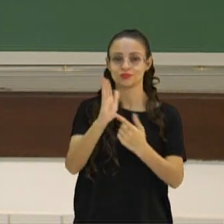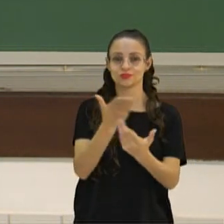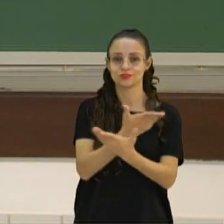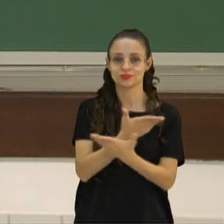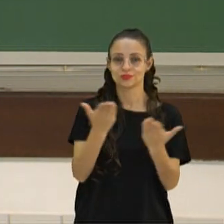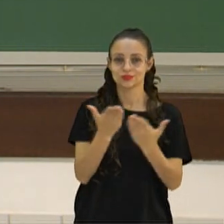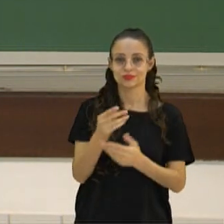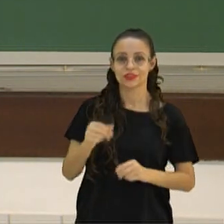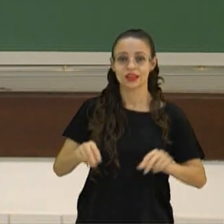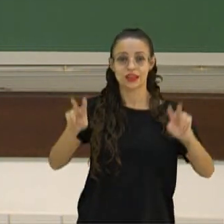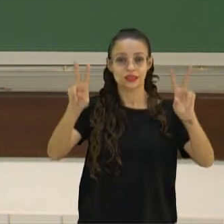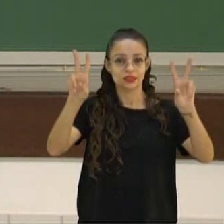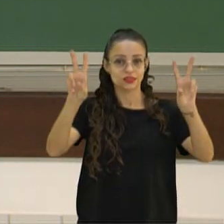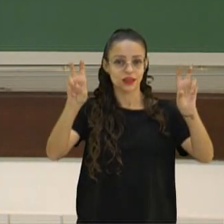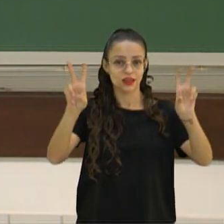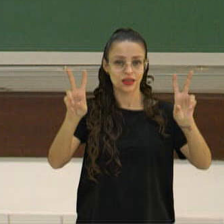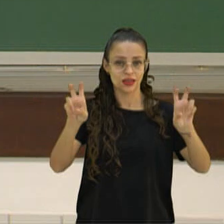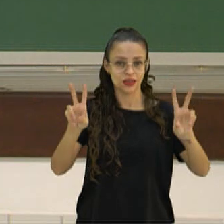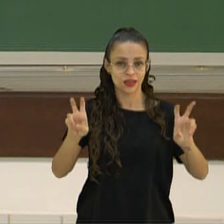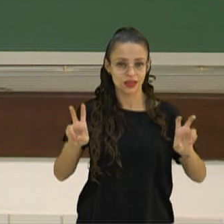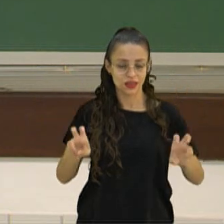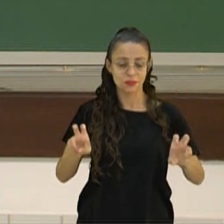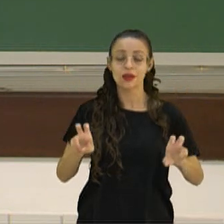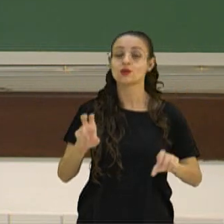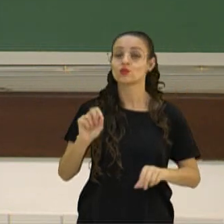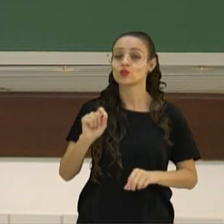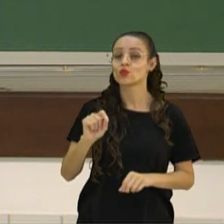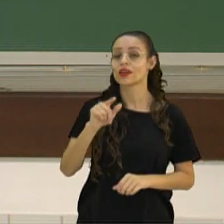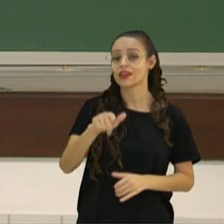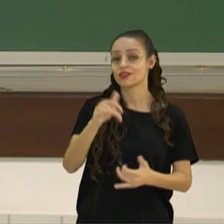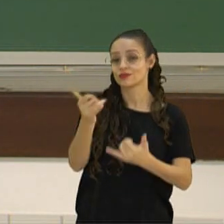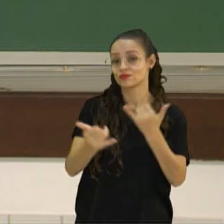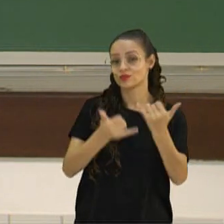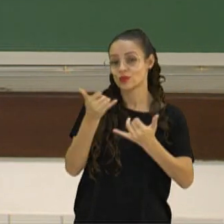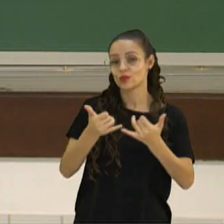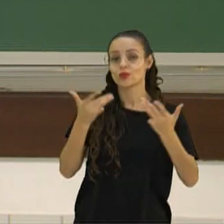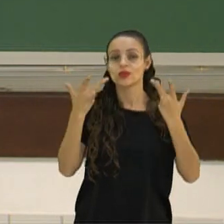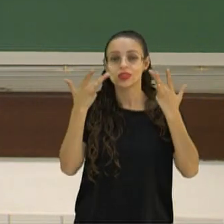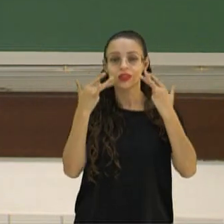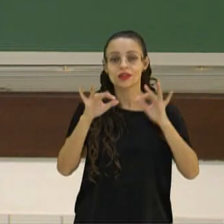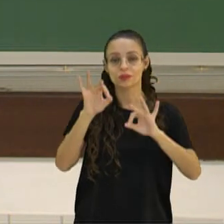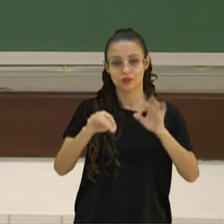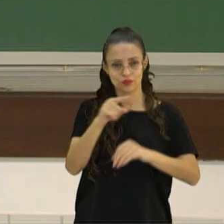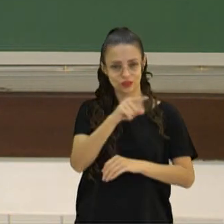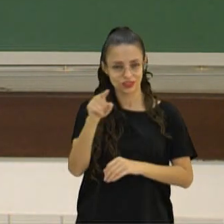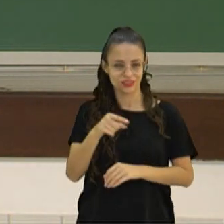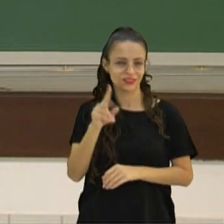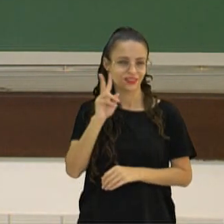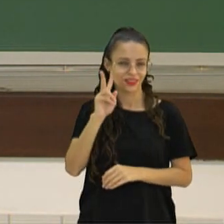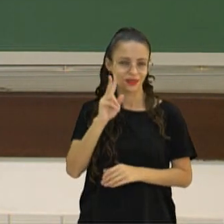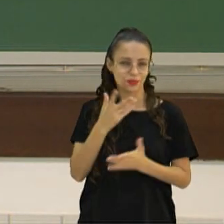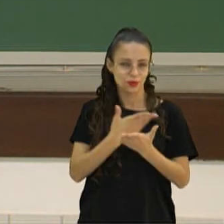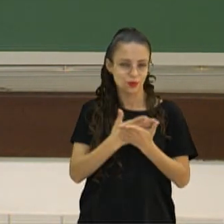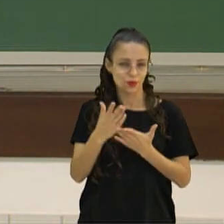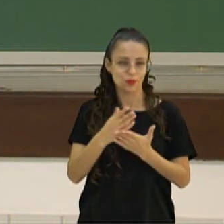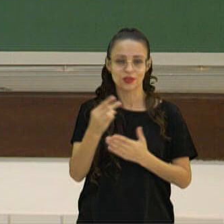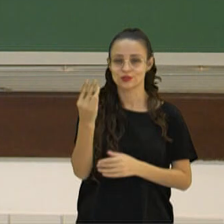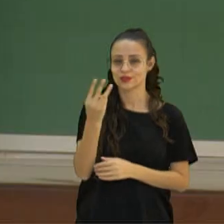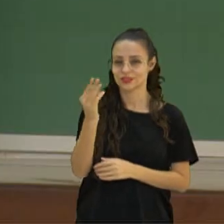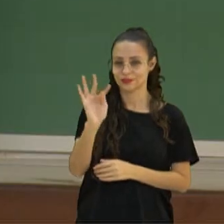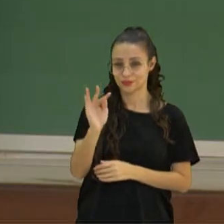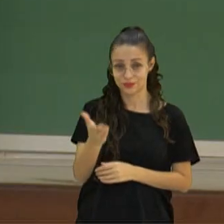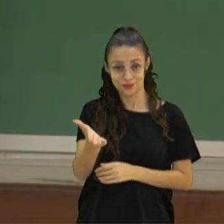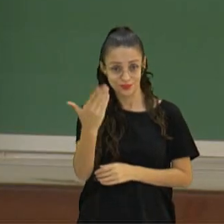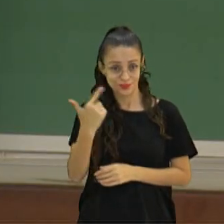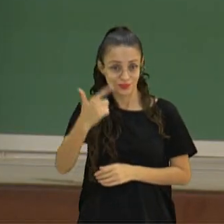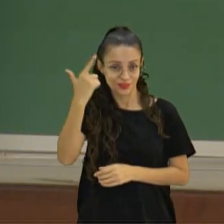isso aí são temas dentro dos jogos dramáticos que nós vimos, né, das nossas aulas no início do trimestre. Bora mais